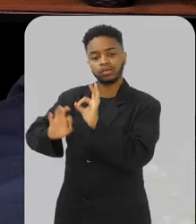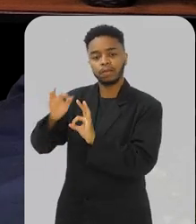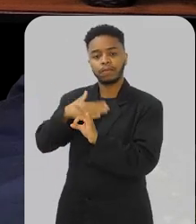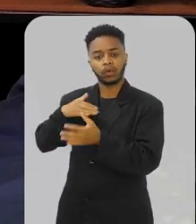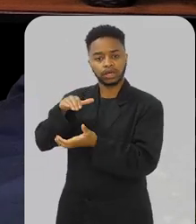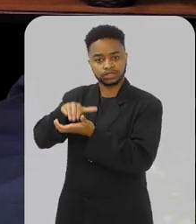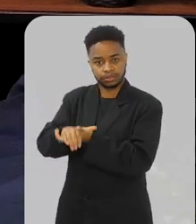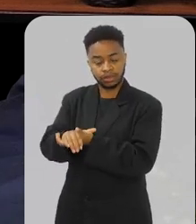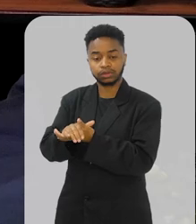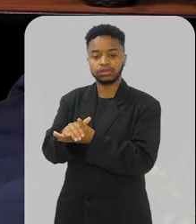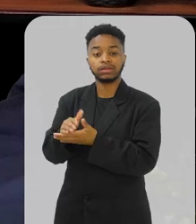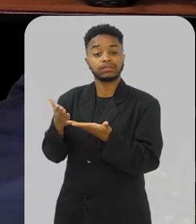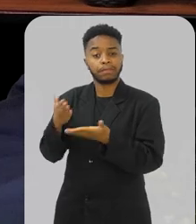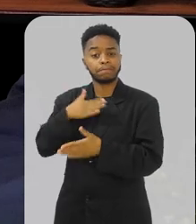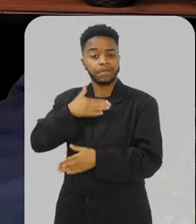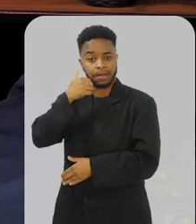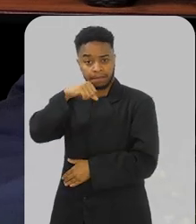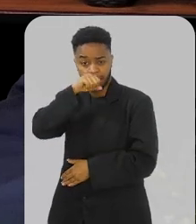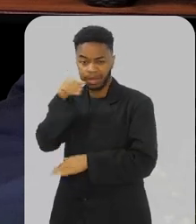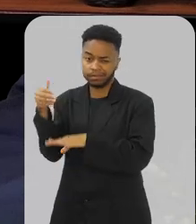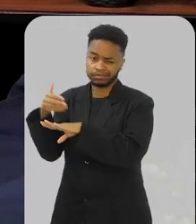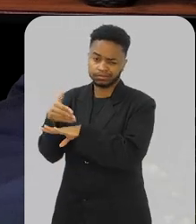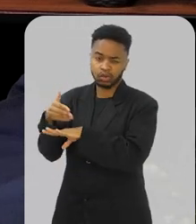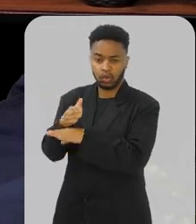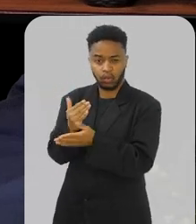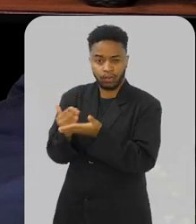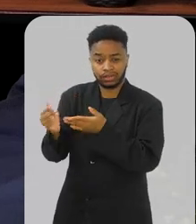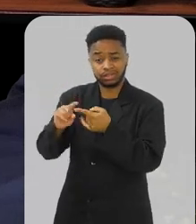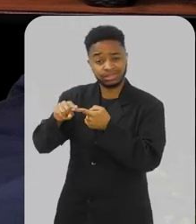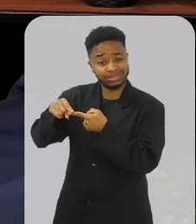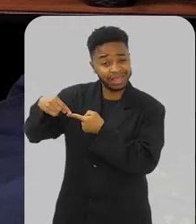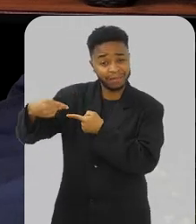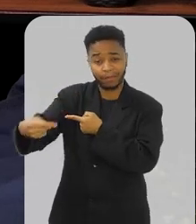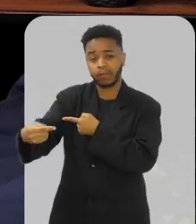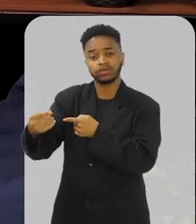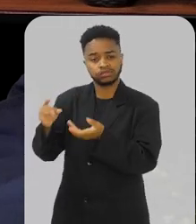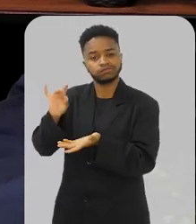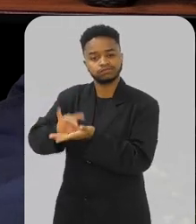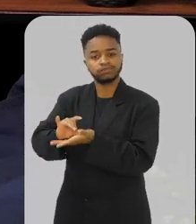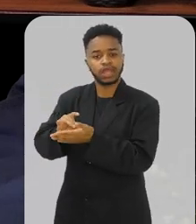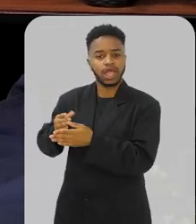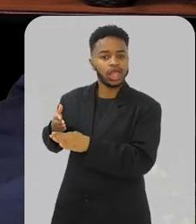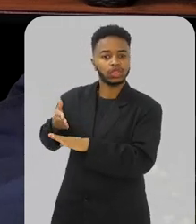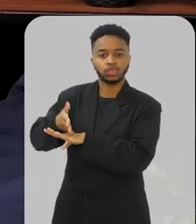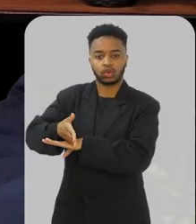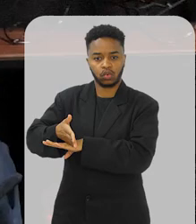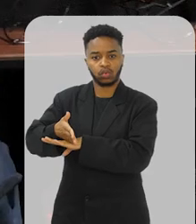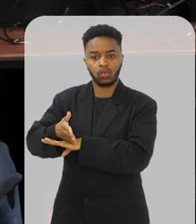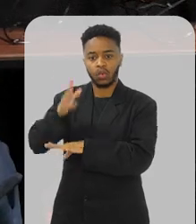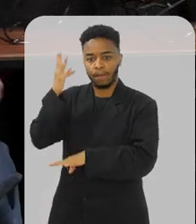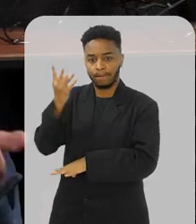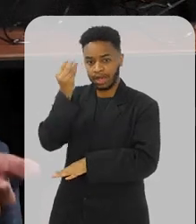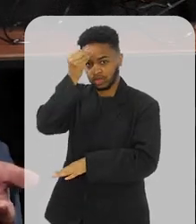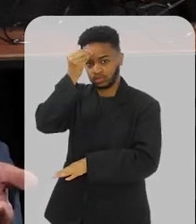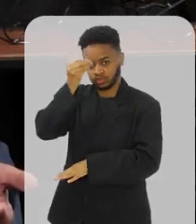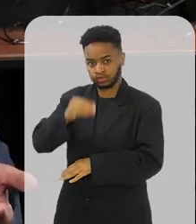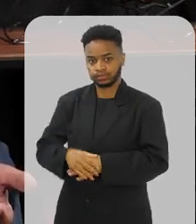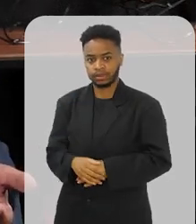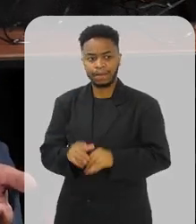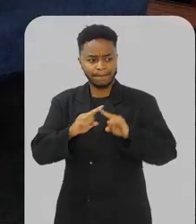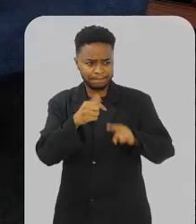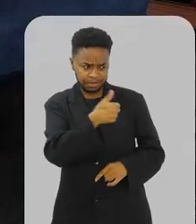minha mãe frequentava no início. Muitos anos depois é que ela foi ser médium da casa. Ah, então sua mãe entrou